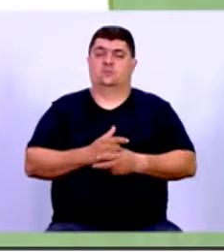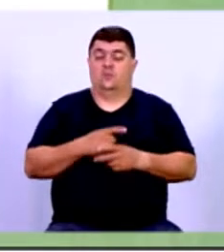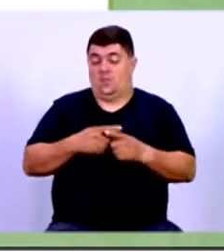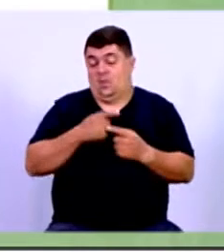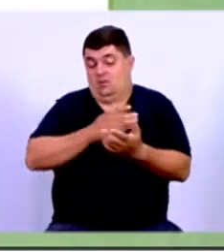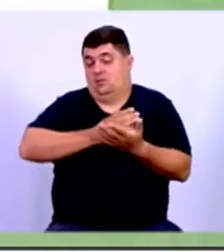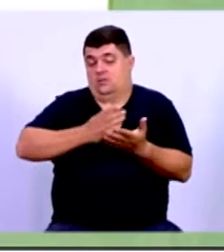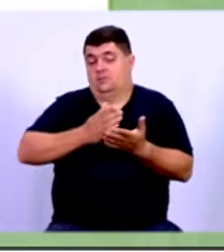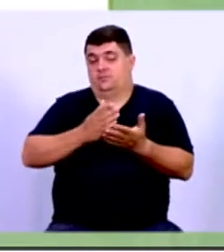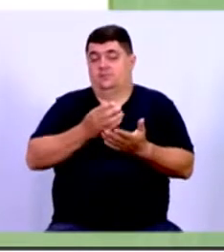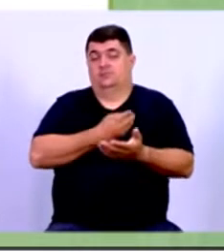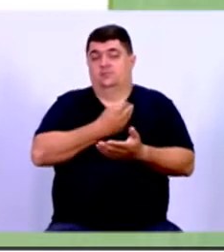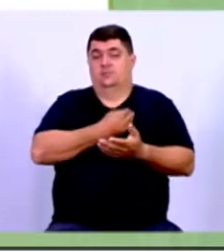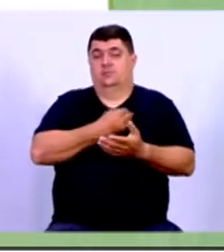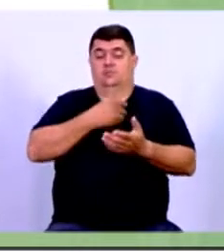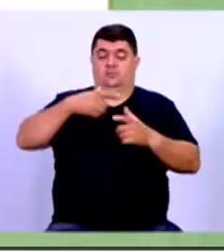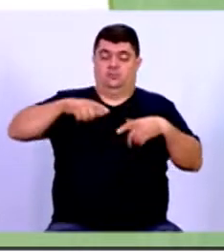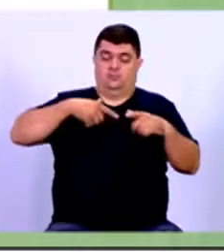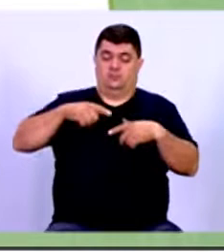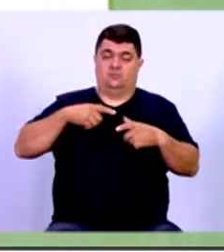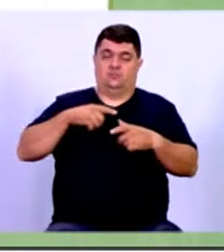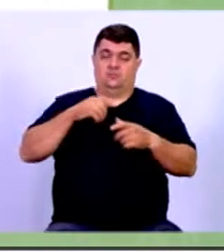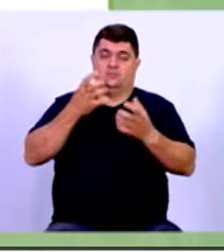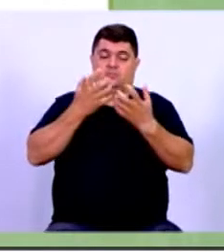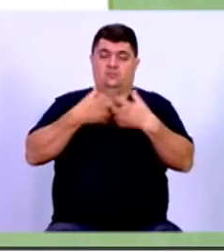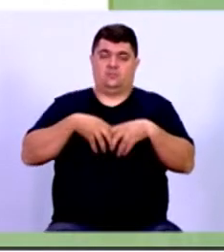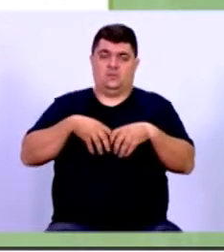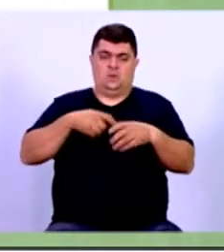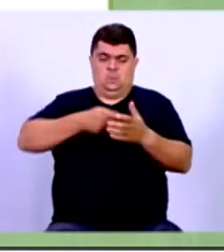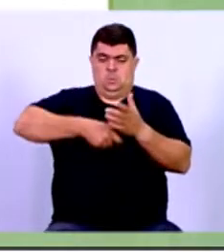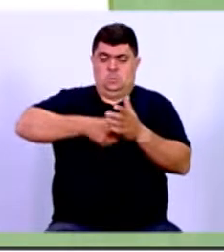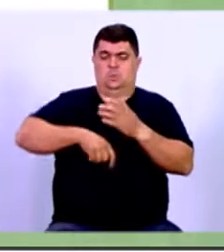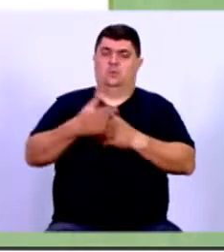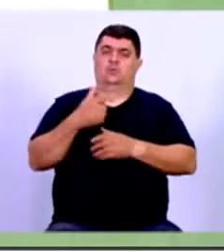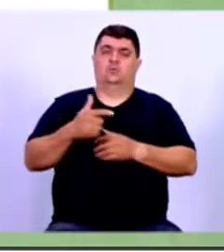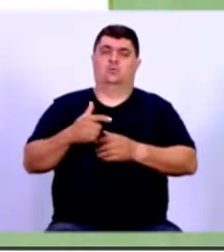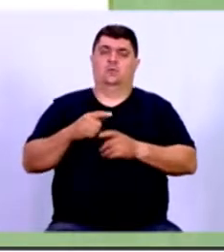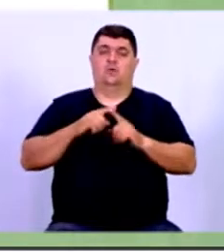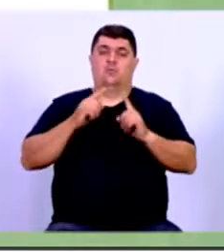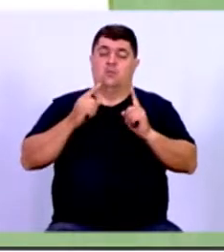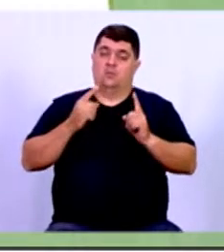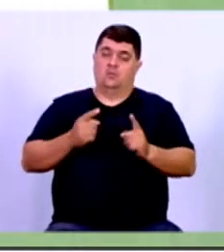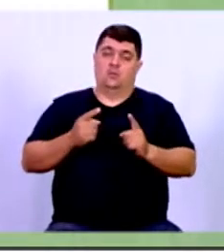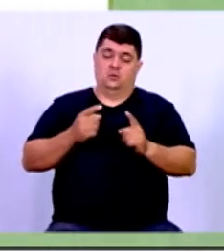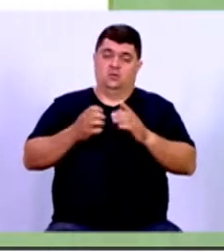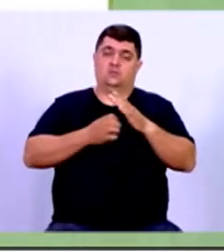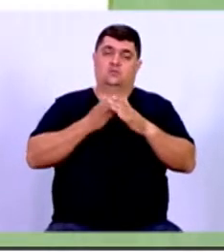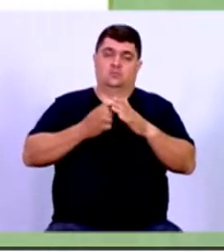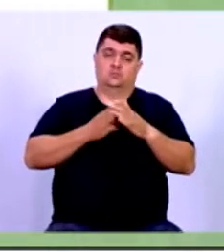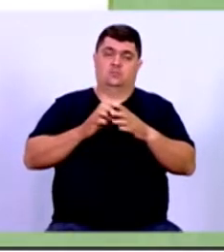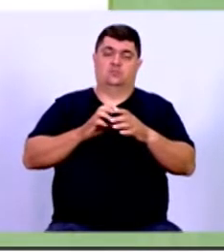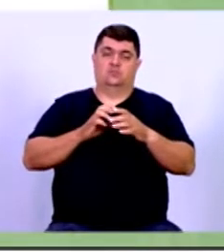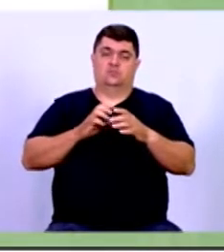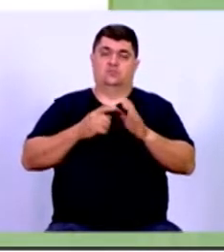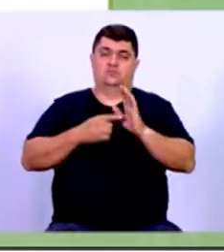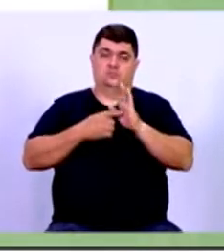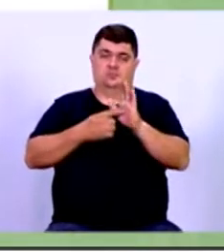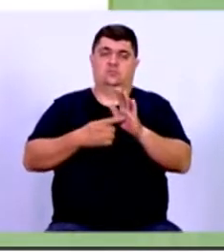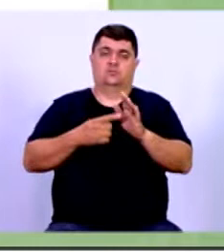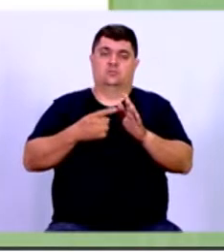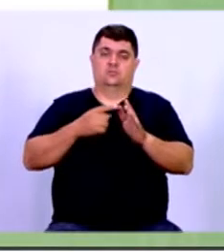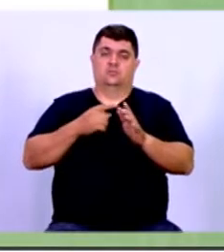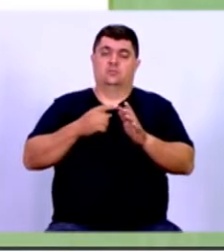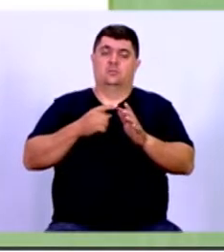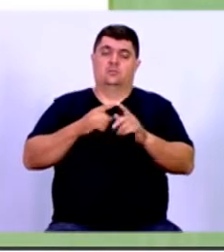iniciar a sua vida profissional. O IFRO não está exigindo, mas a instituição oferece. Então, nesse caso, você pode